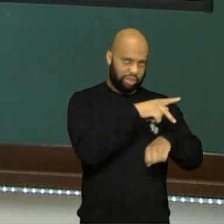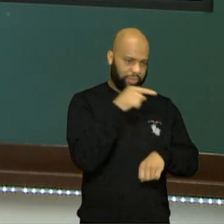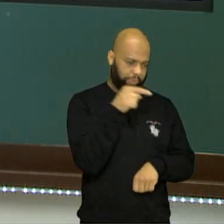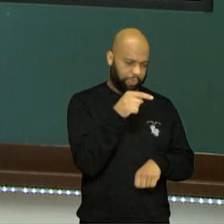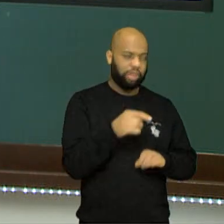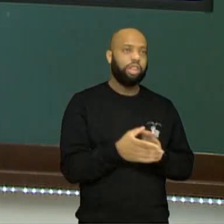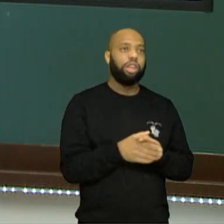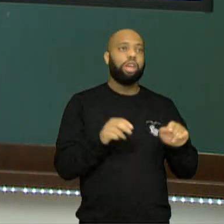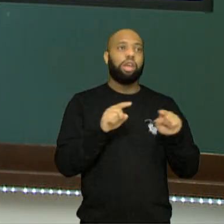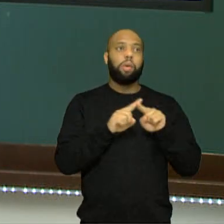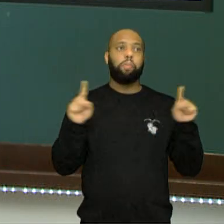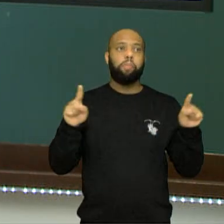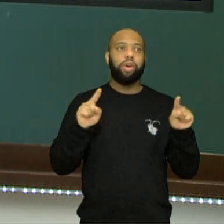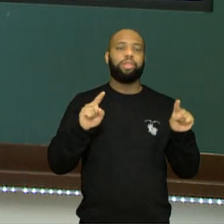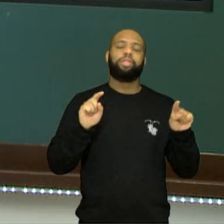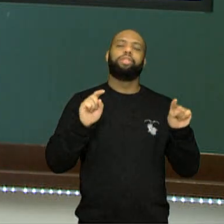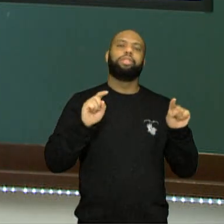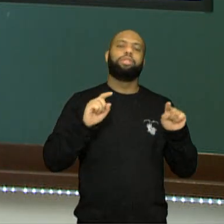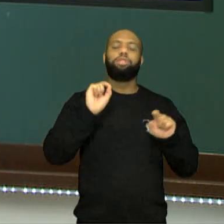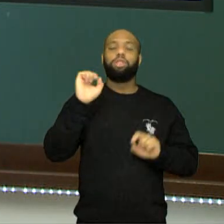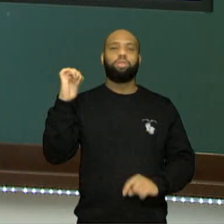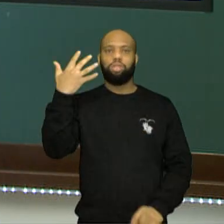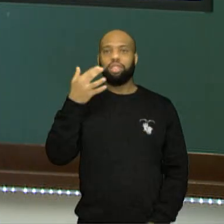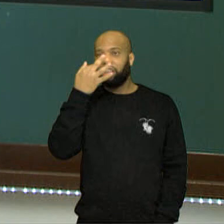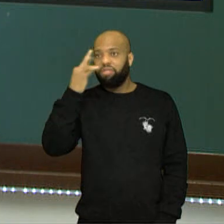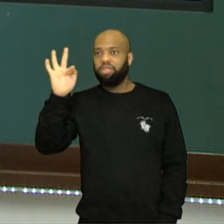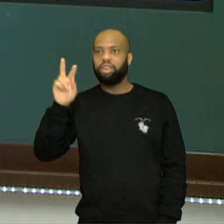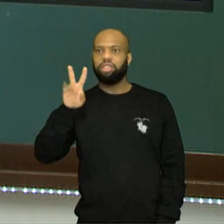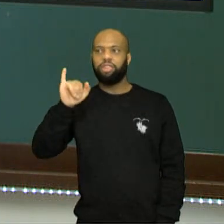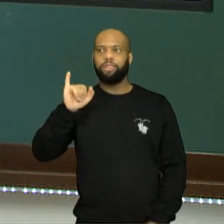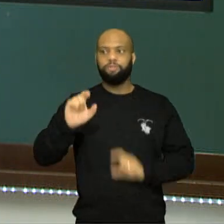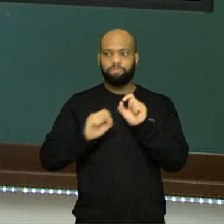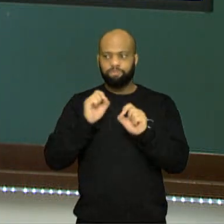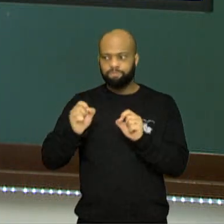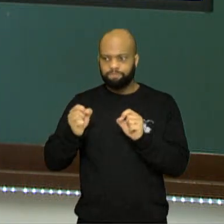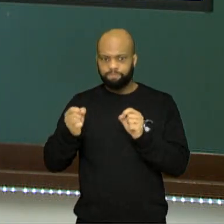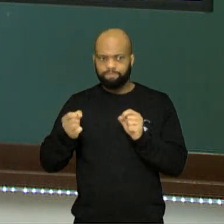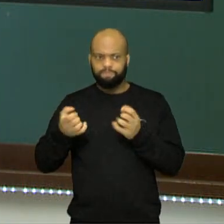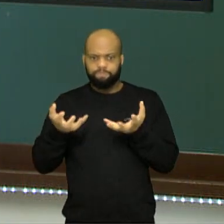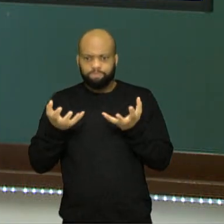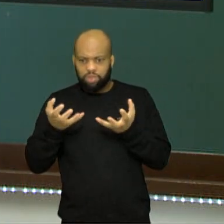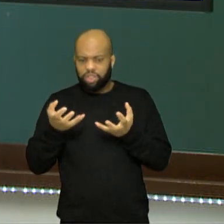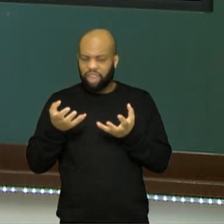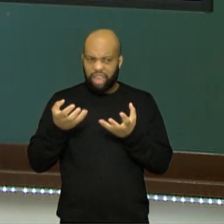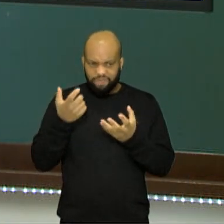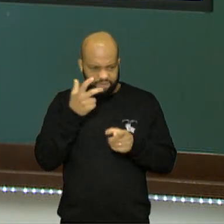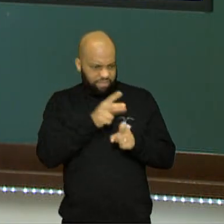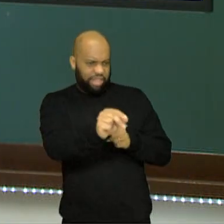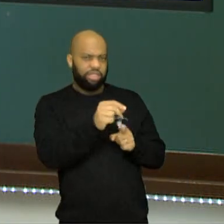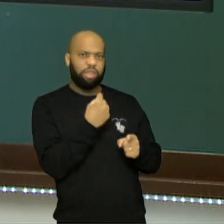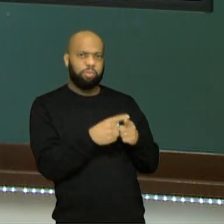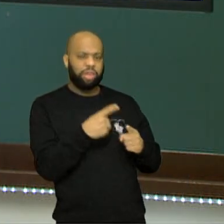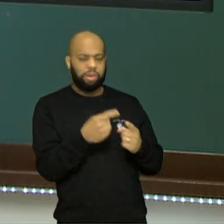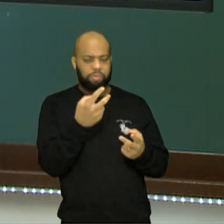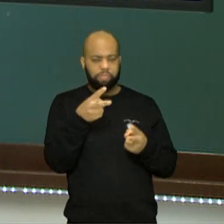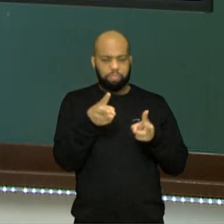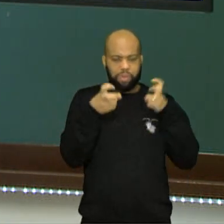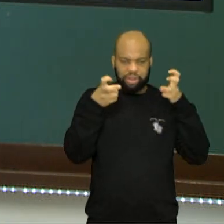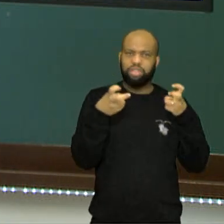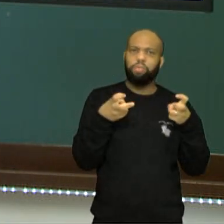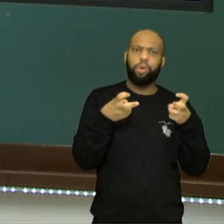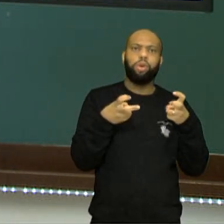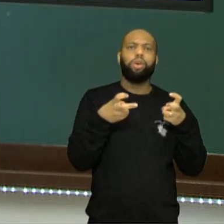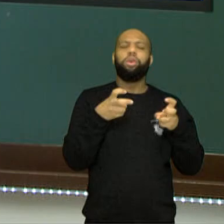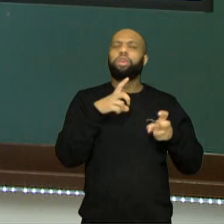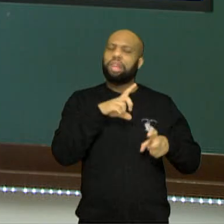Só que com isso, pessoal, a França vai reagir, né? Ela percebeu, né, principalmente depois dessa derrota nessa batalha, ela vai